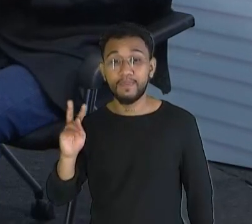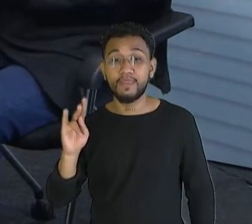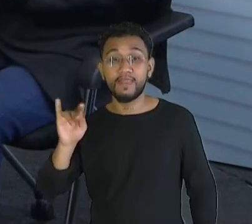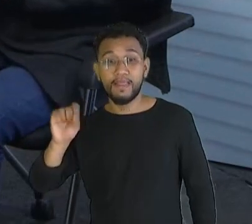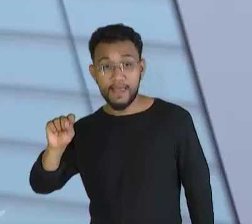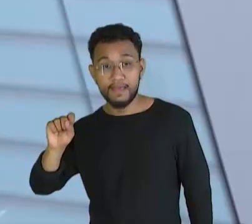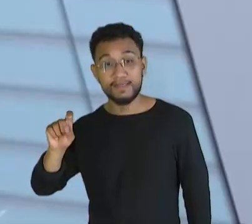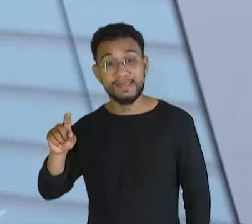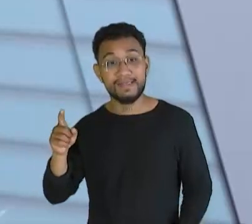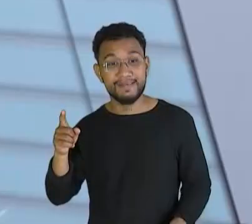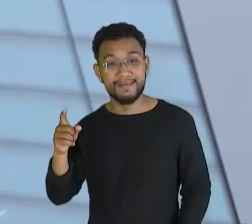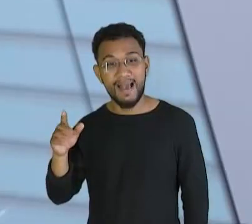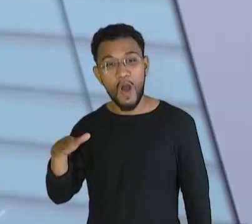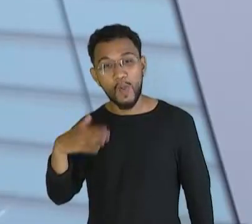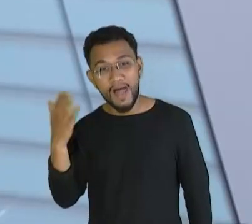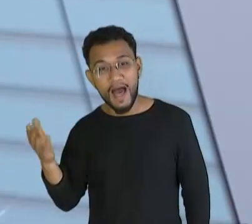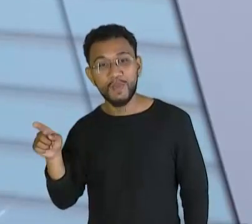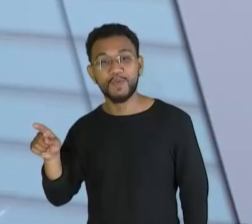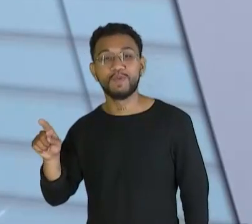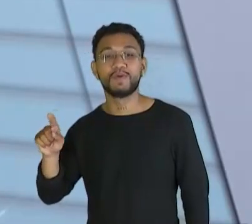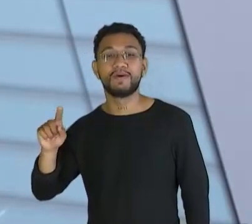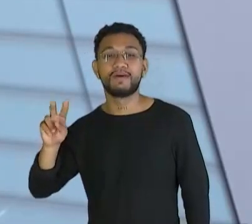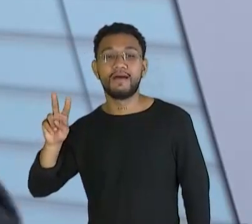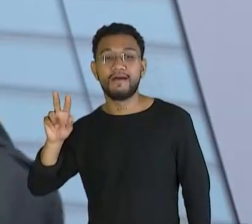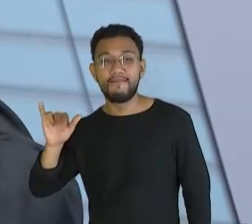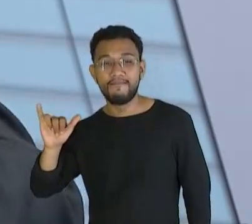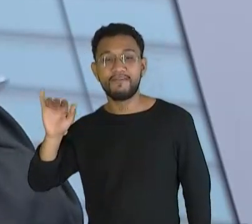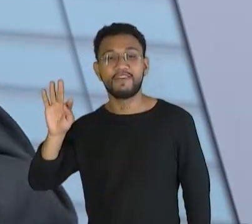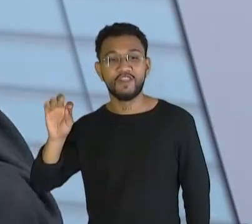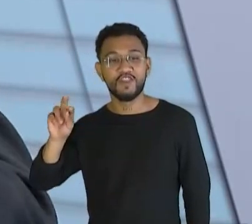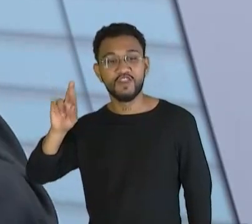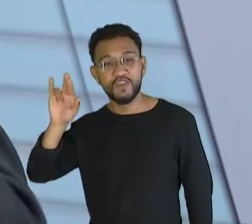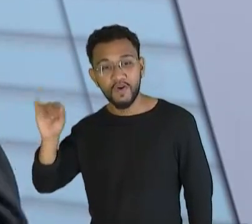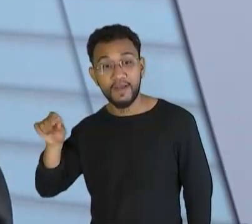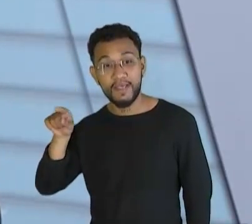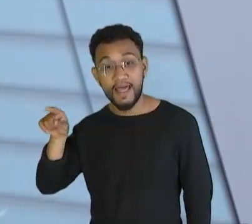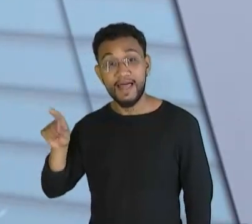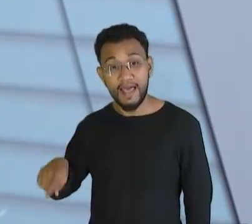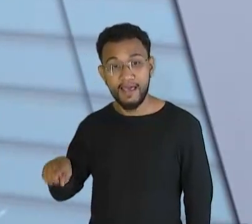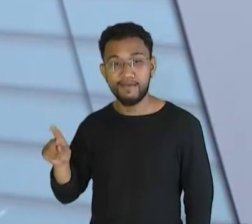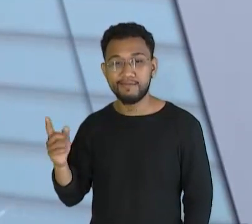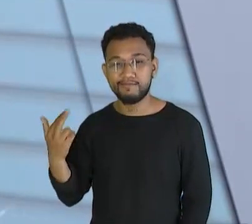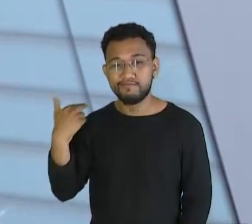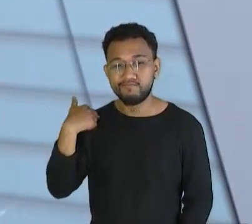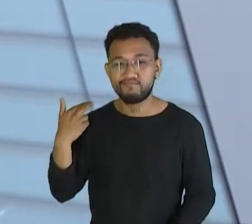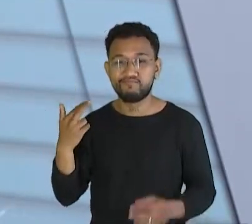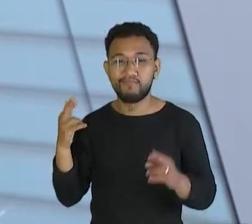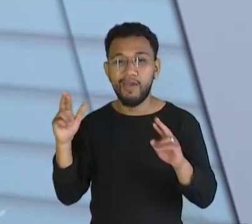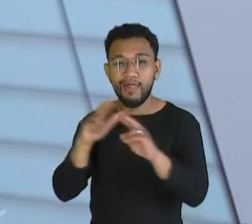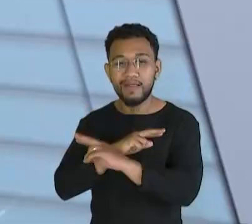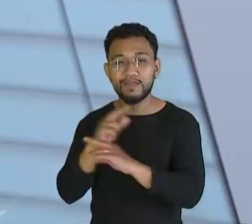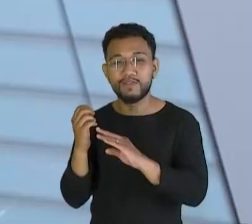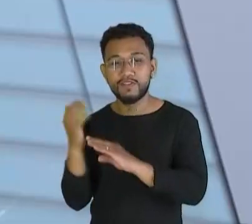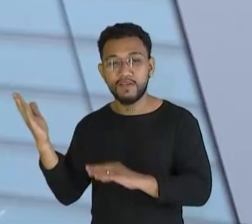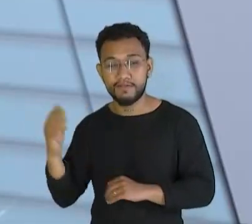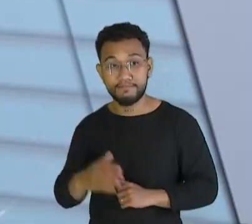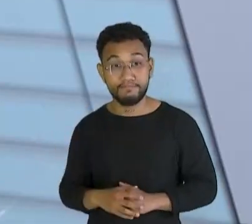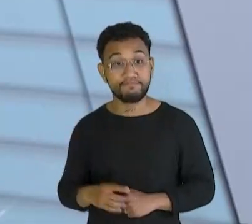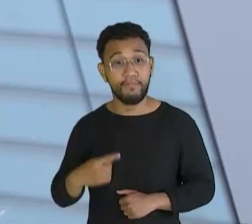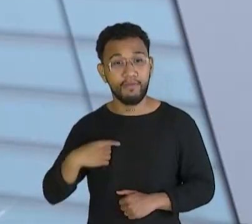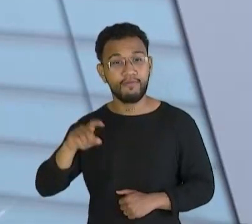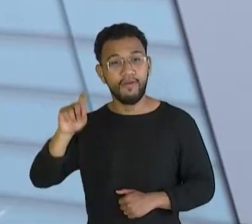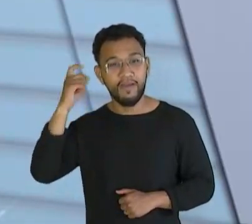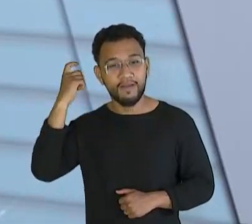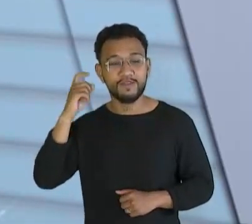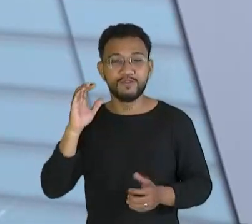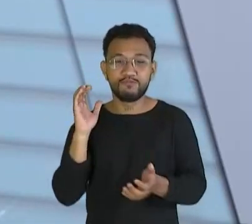de falar, que foi presidente e é coordenador de relações externas, que faz essa ponte, essa articulação. Eu já fui de movimento, de centro